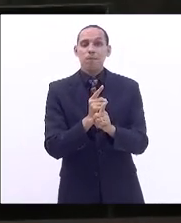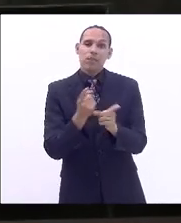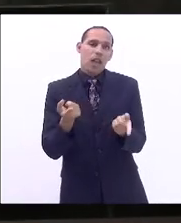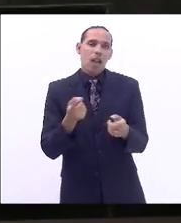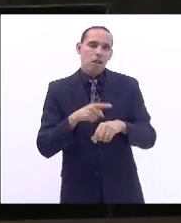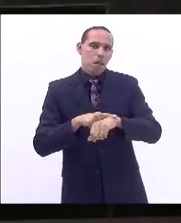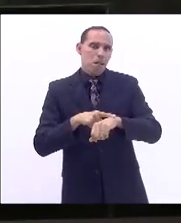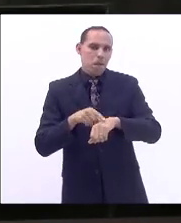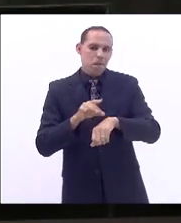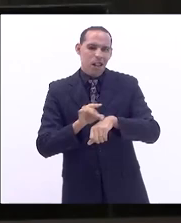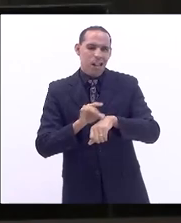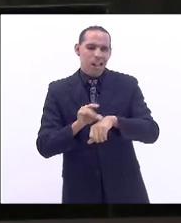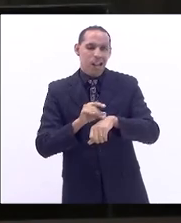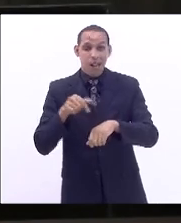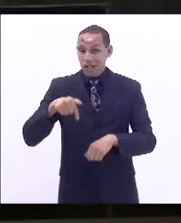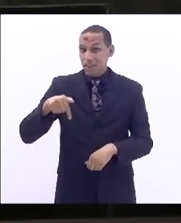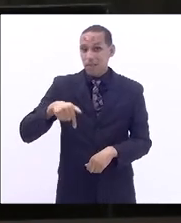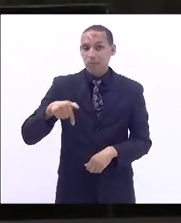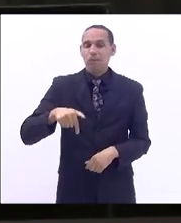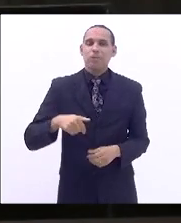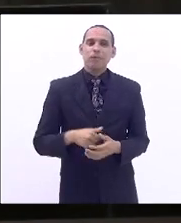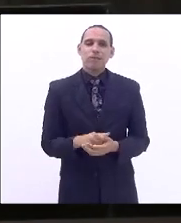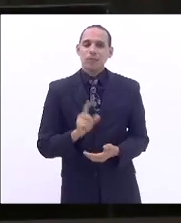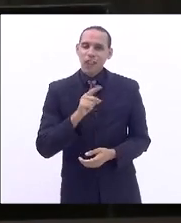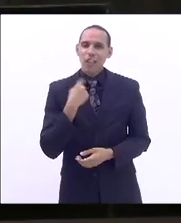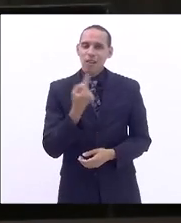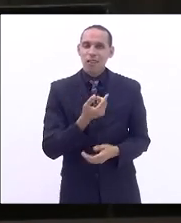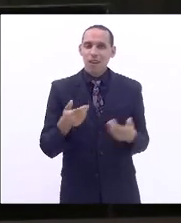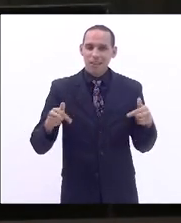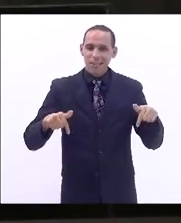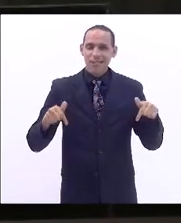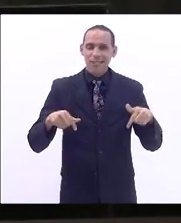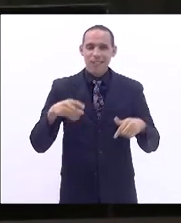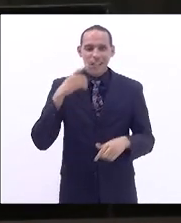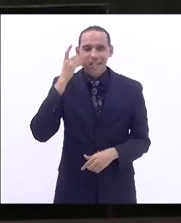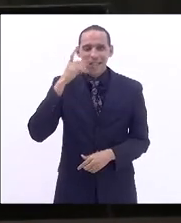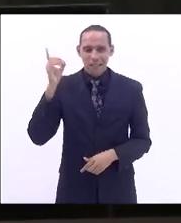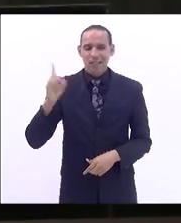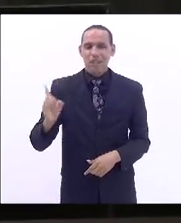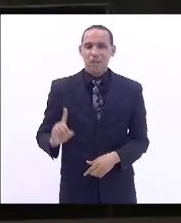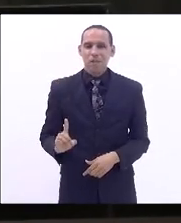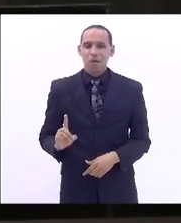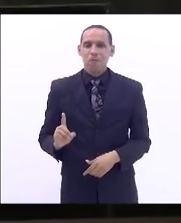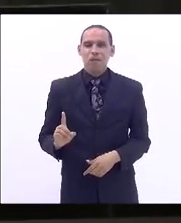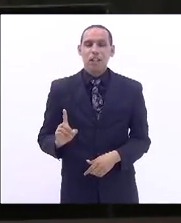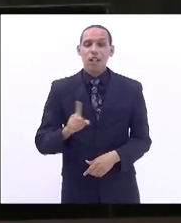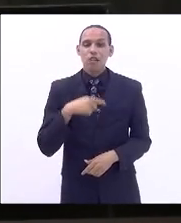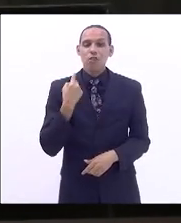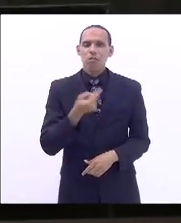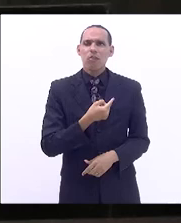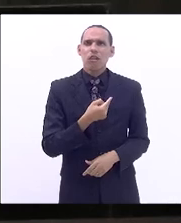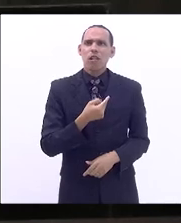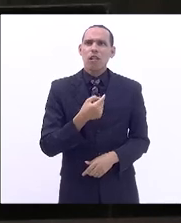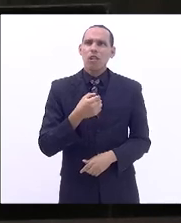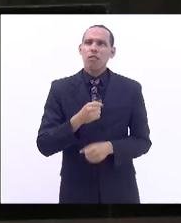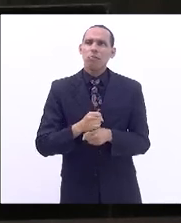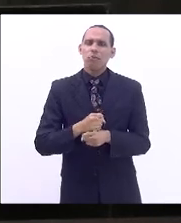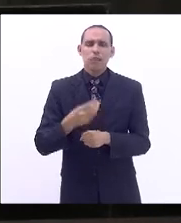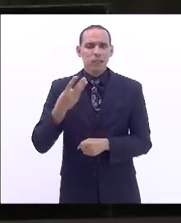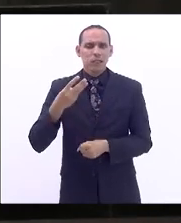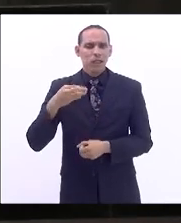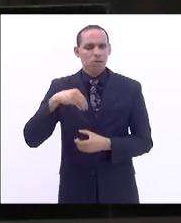ser preto aqui mesmo estamos aqui né Deputado a Dani Monteiro há pelo menos três anos